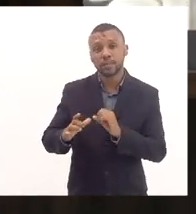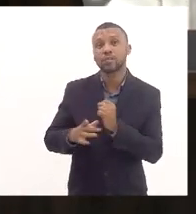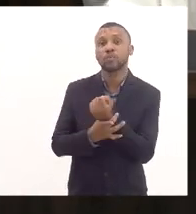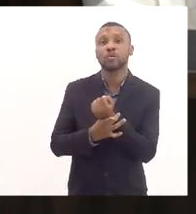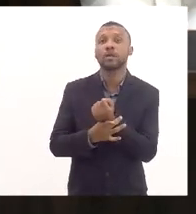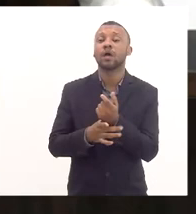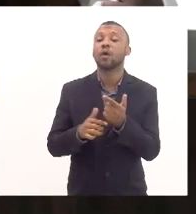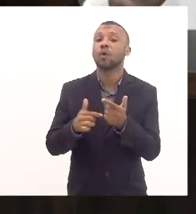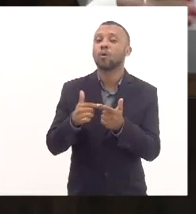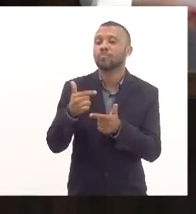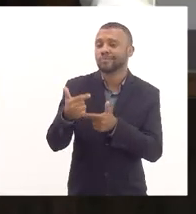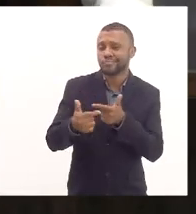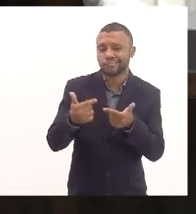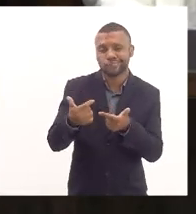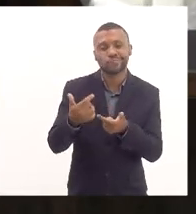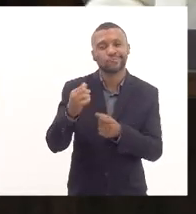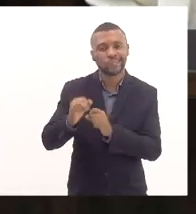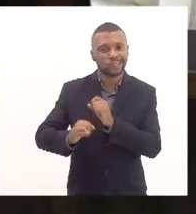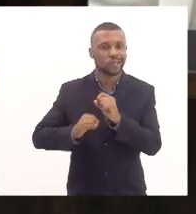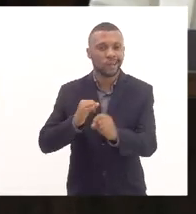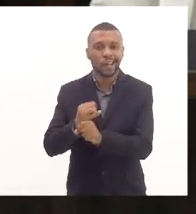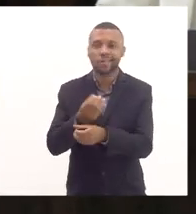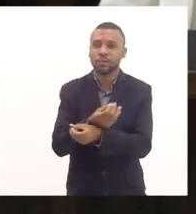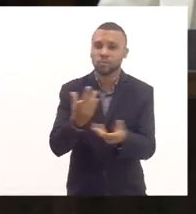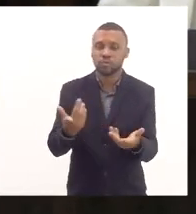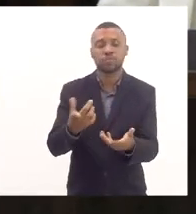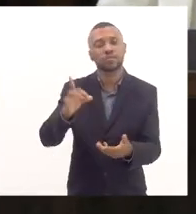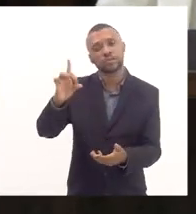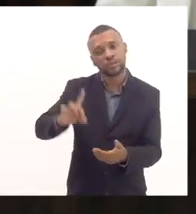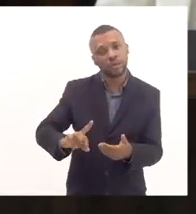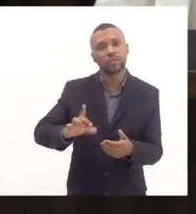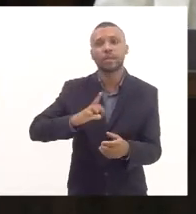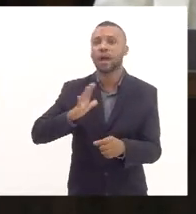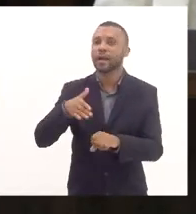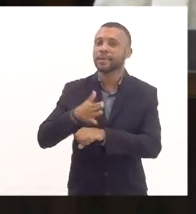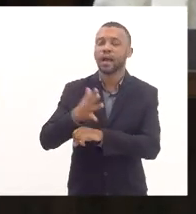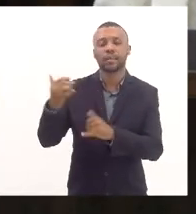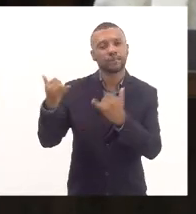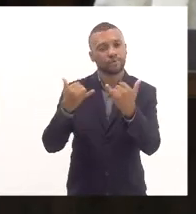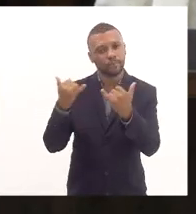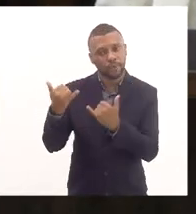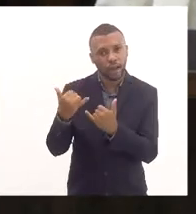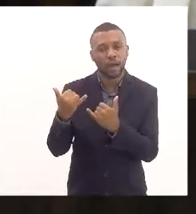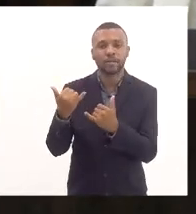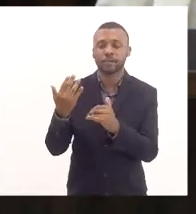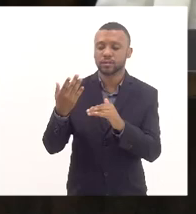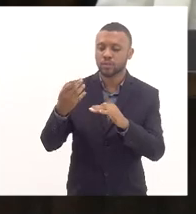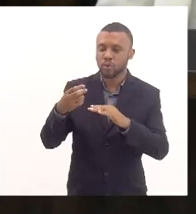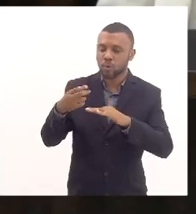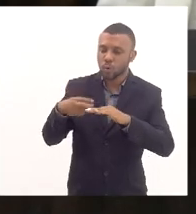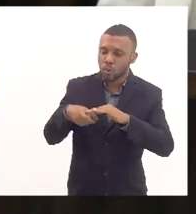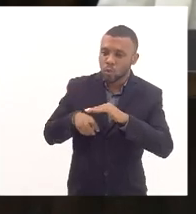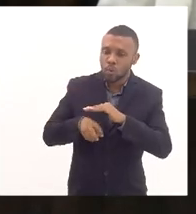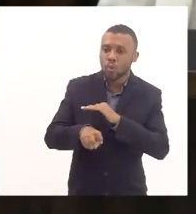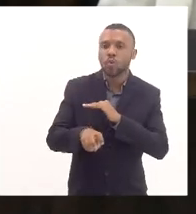serviço móvel de telefone o direito de funcionalidade e acesso de dados em passagens subterrâneas de trânsito em